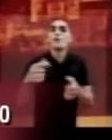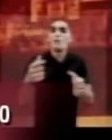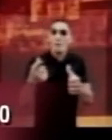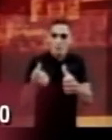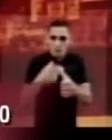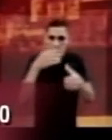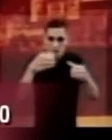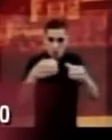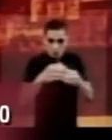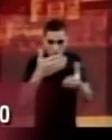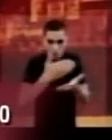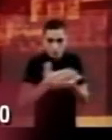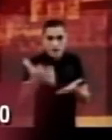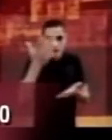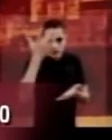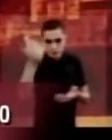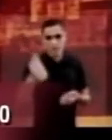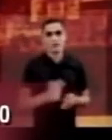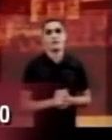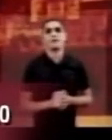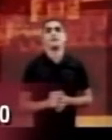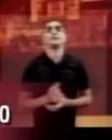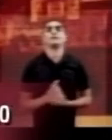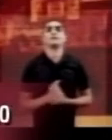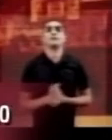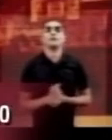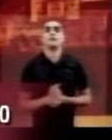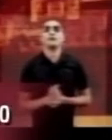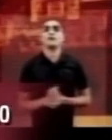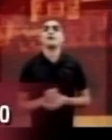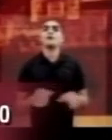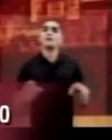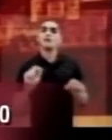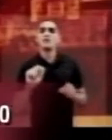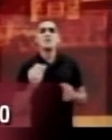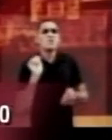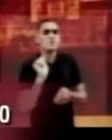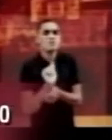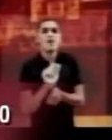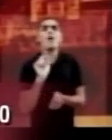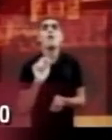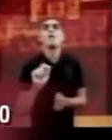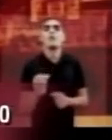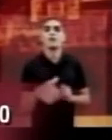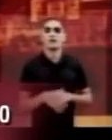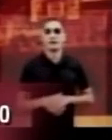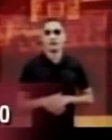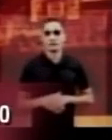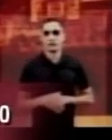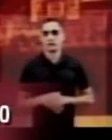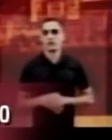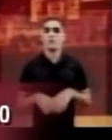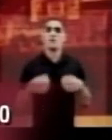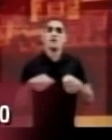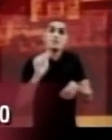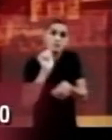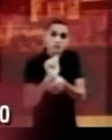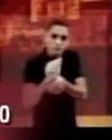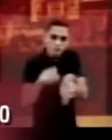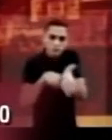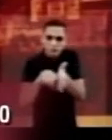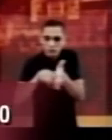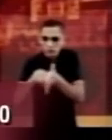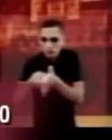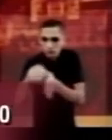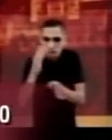Barbosa, e no dia 14. O que nós esperamos com isso, pessoal? Nós esperamos realmente fazer o inquérito e poder